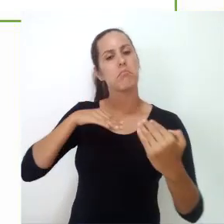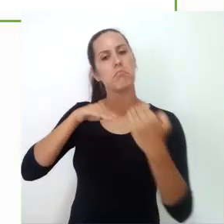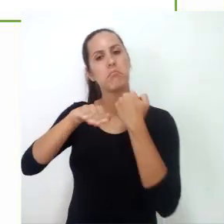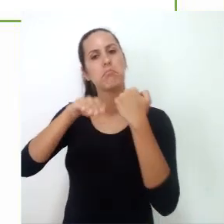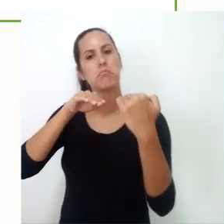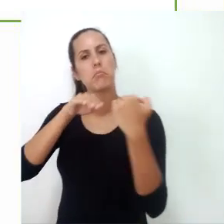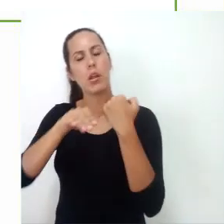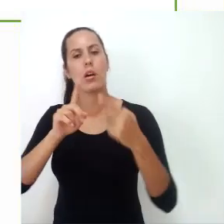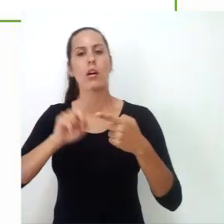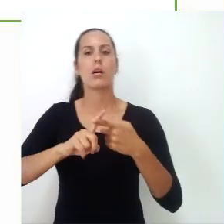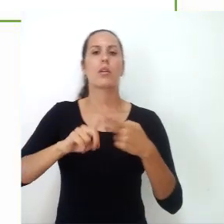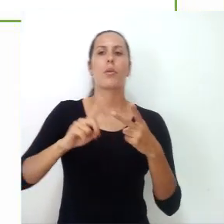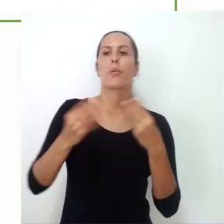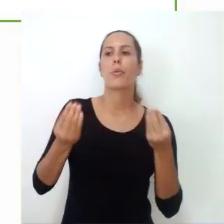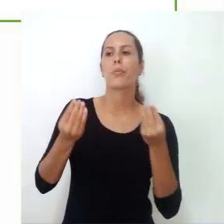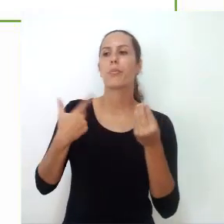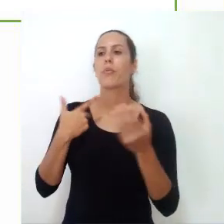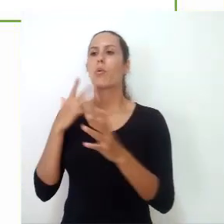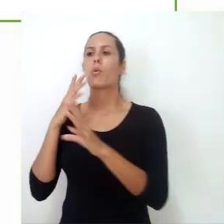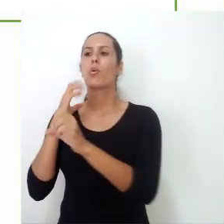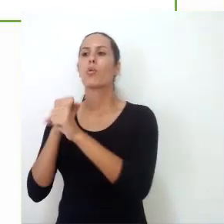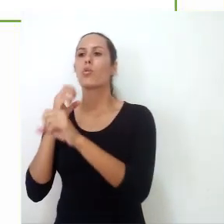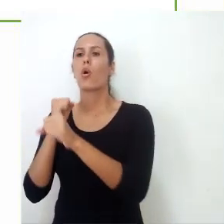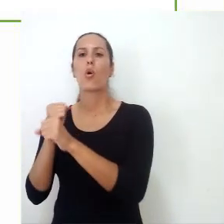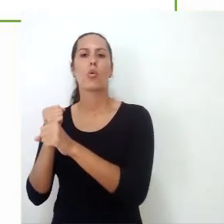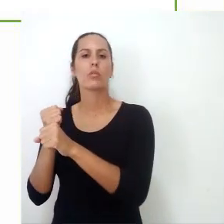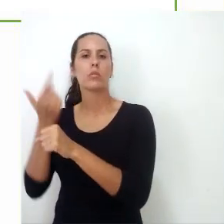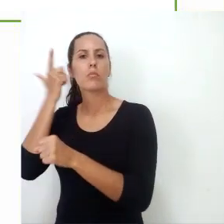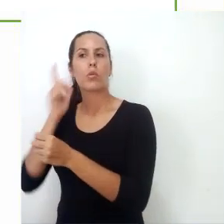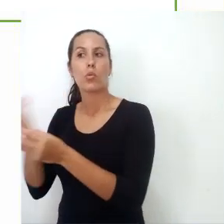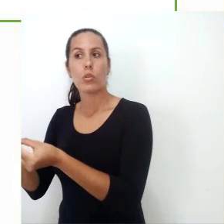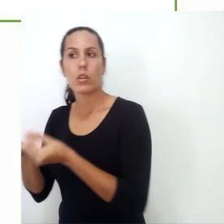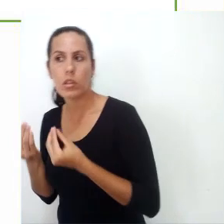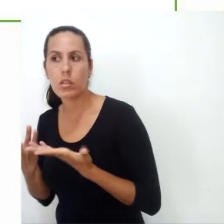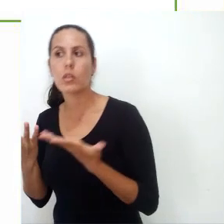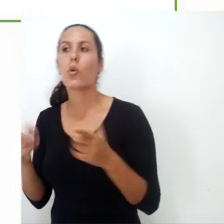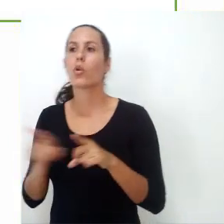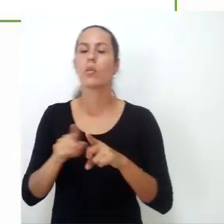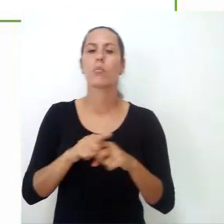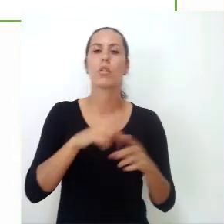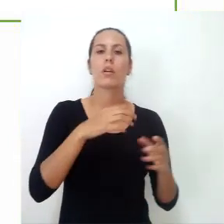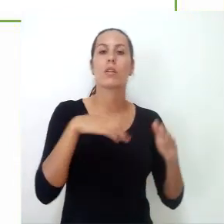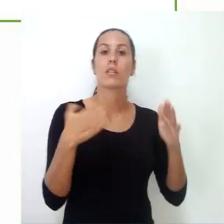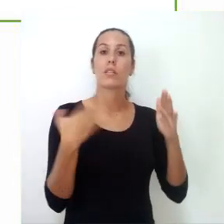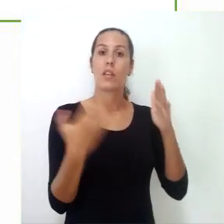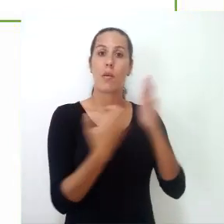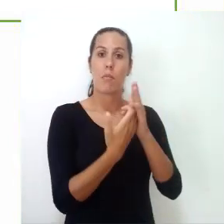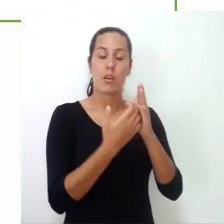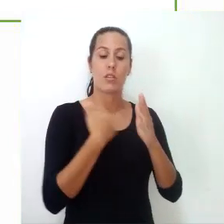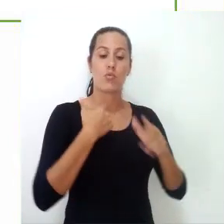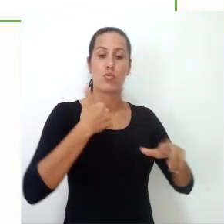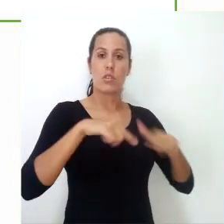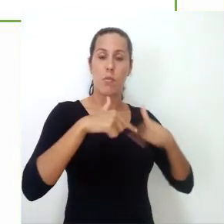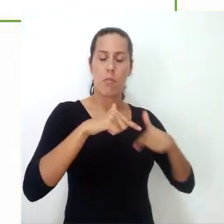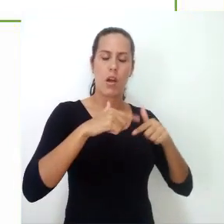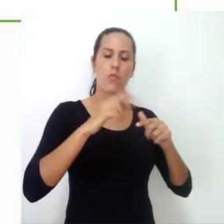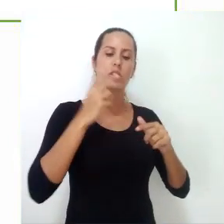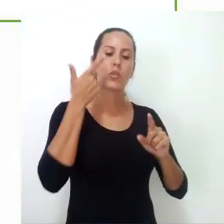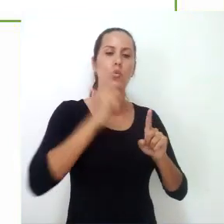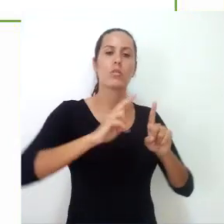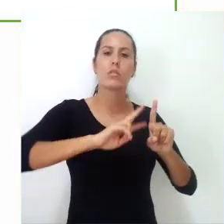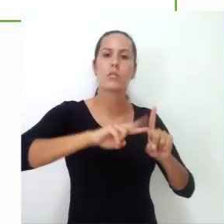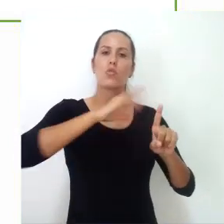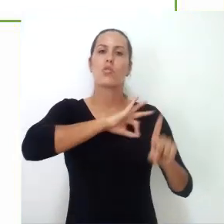como conseguir uma boa nota ou uma promoção no trabalho, etc. Formas formais, aliás,